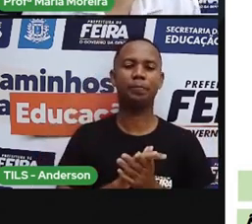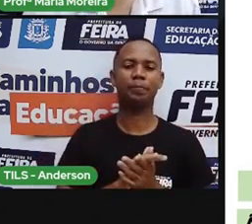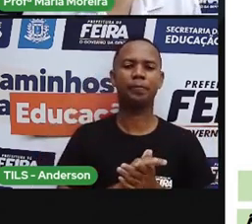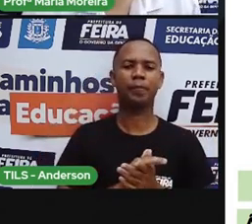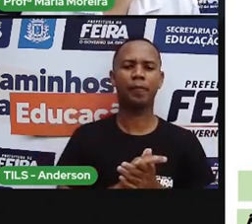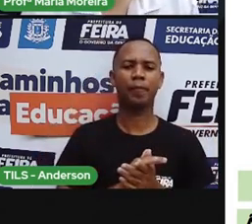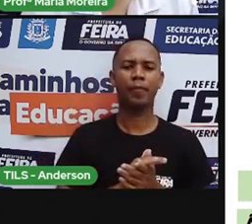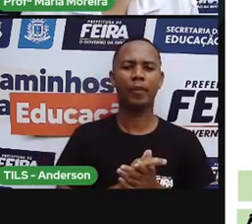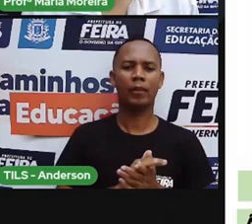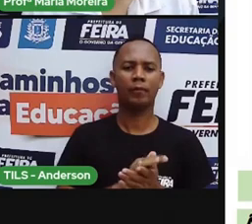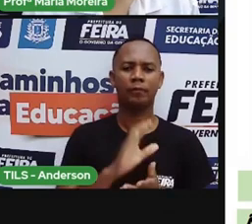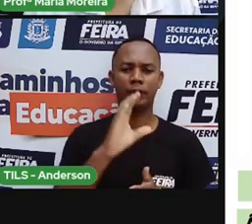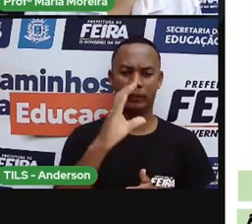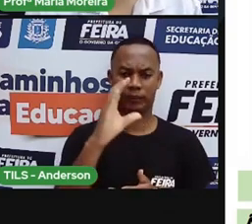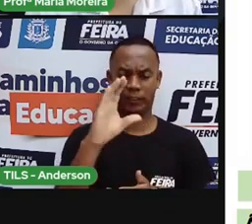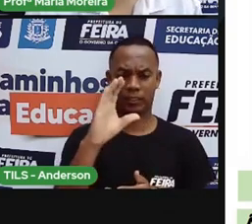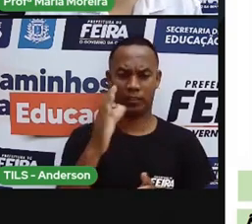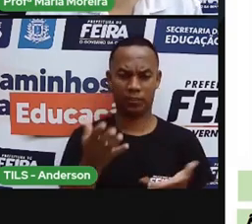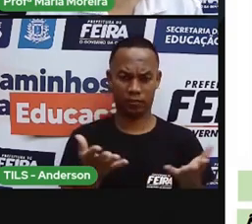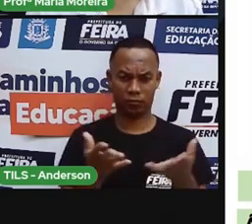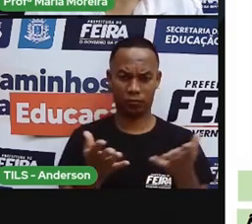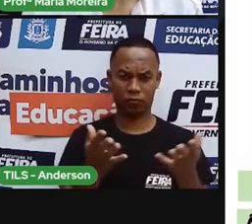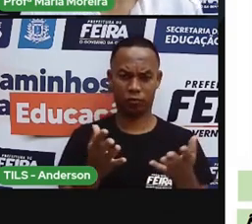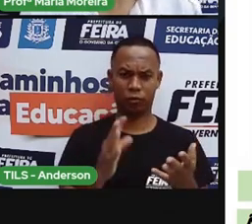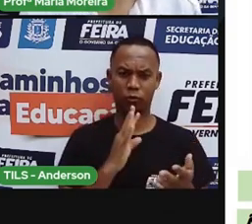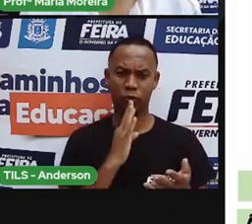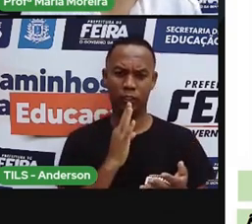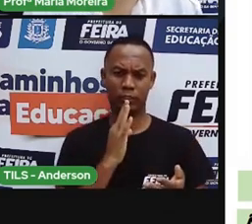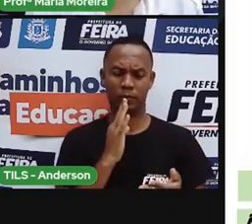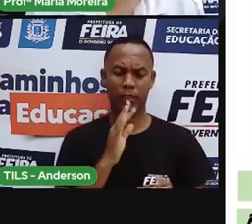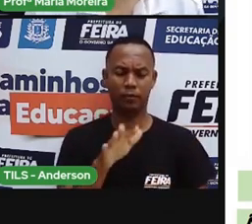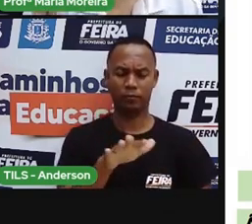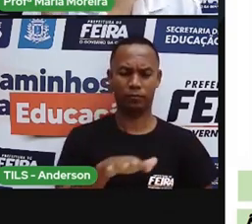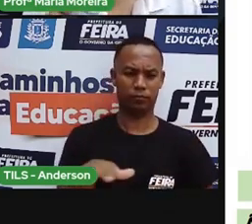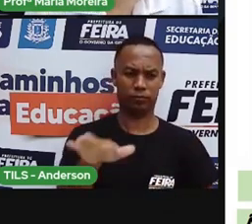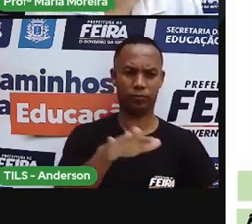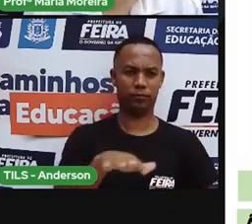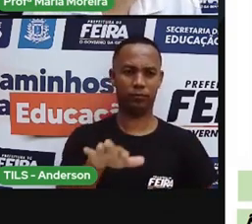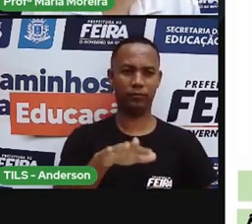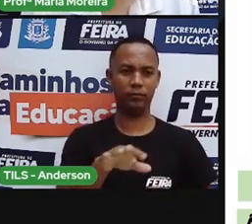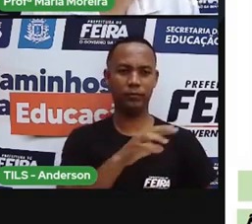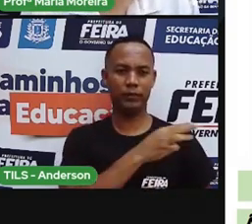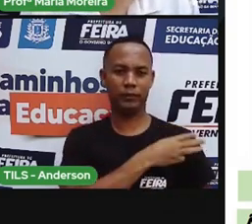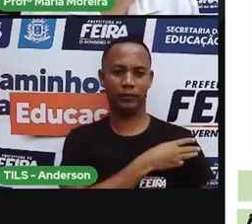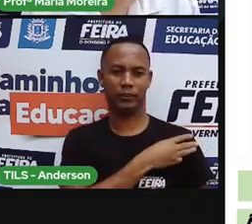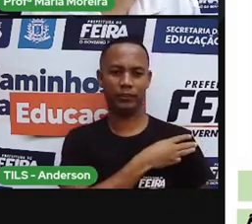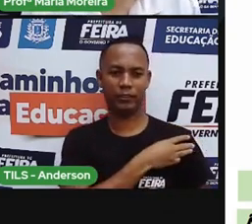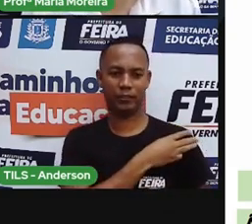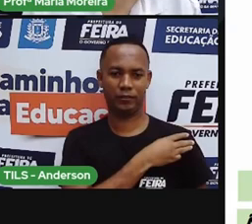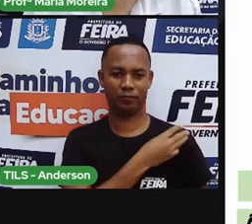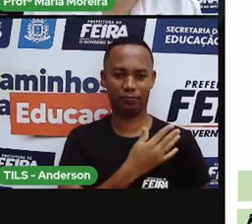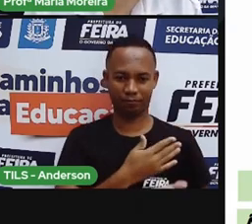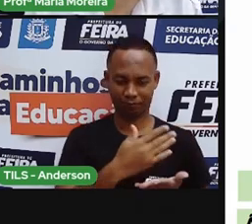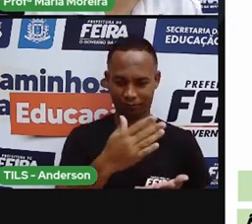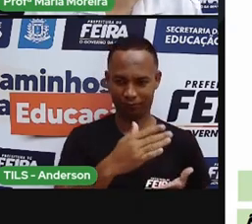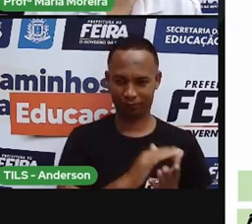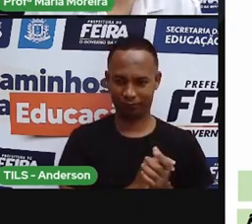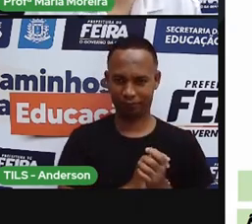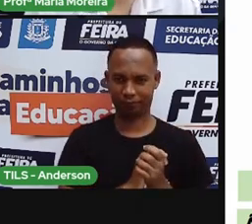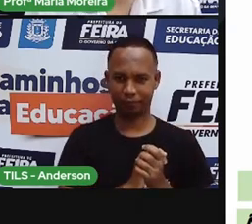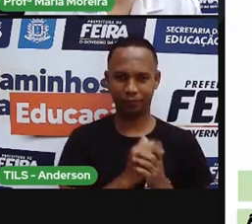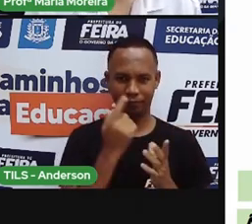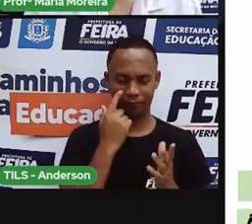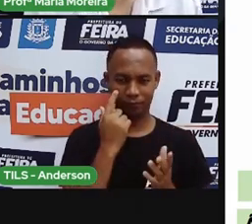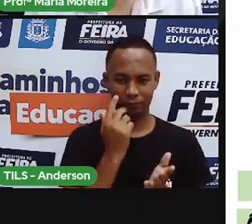é o quê? Ciências humanas. Vamos lá, terceiro ano. Olha só que desenho bacana esse aqui. Desenho não, que